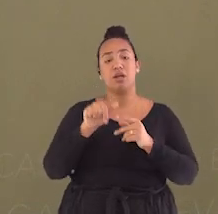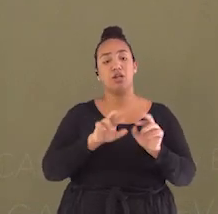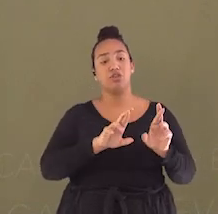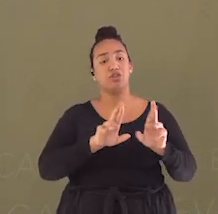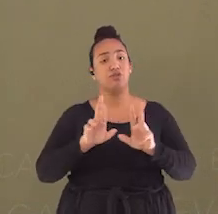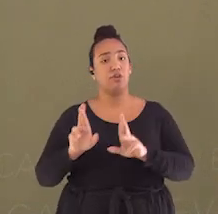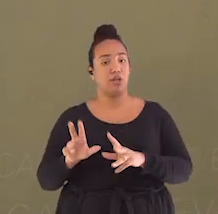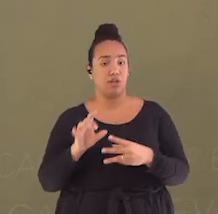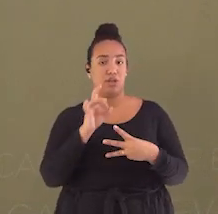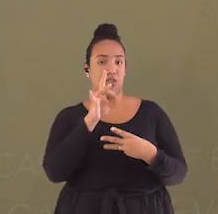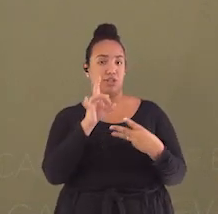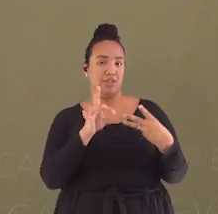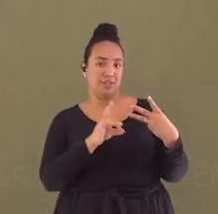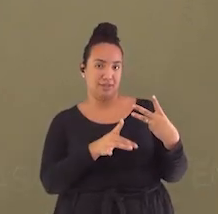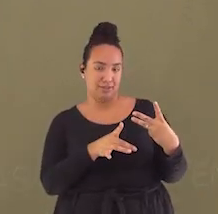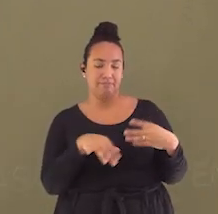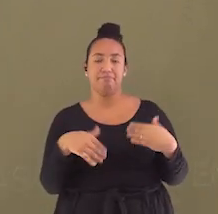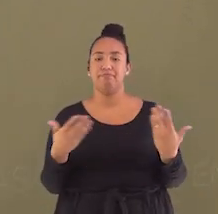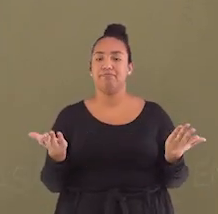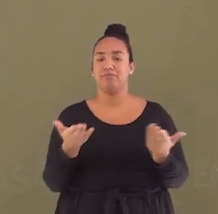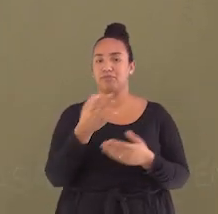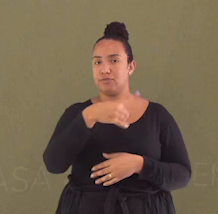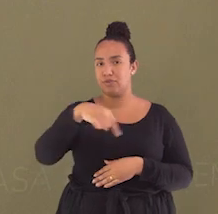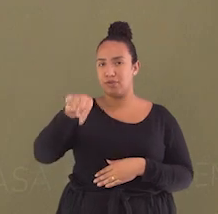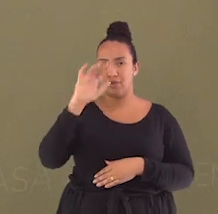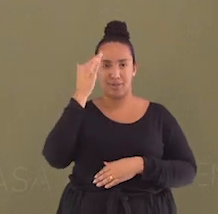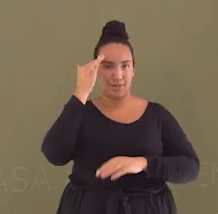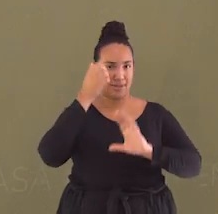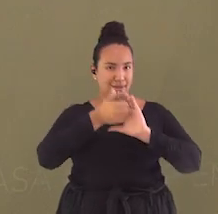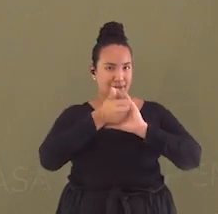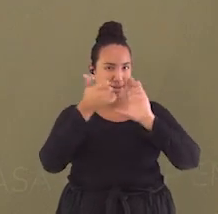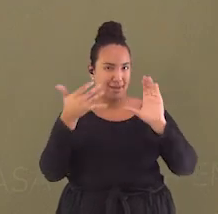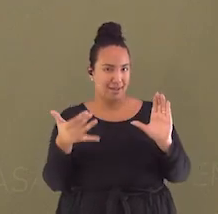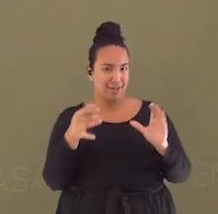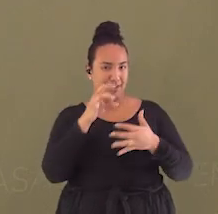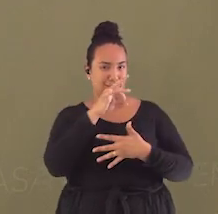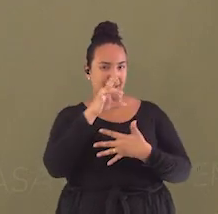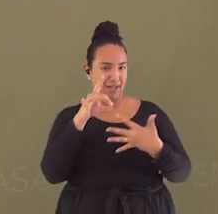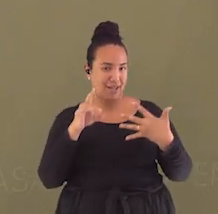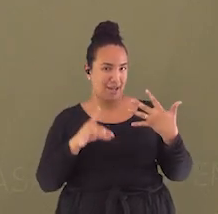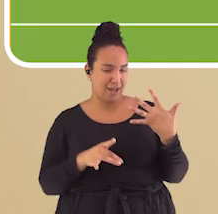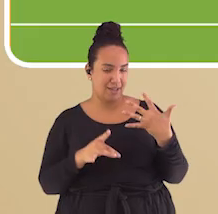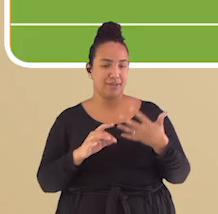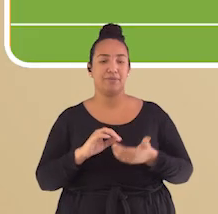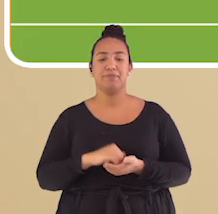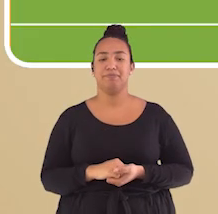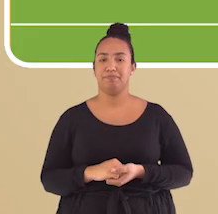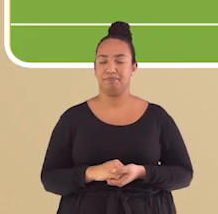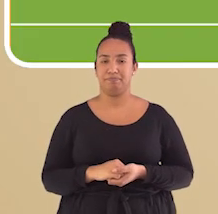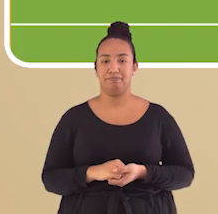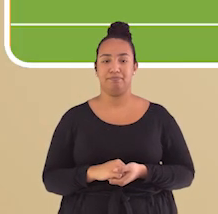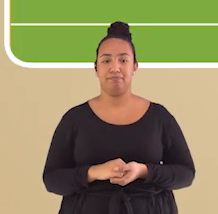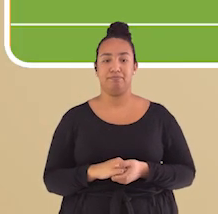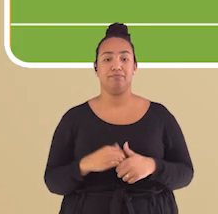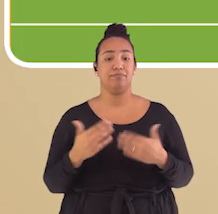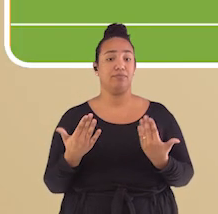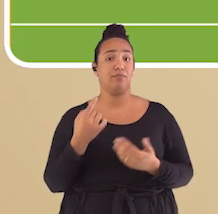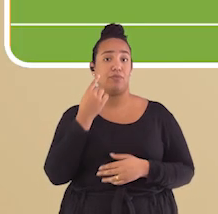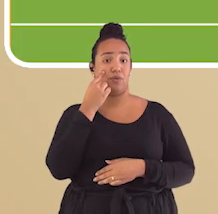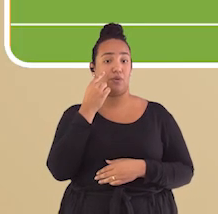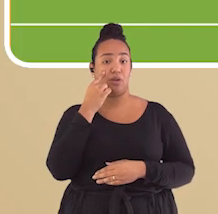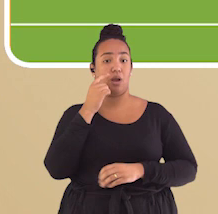diferentes nos 3 casos. Vamos entender as características de cada uma delas? Aqui temos o